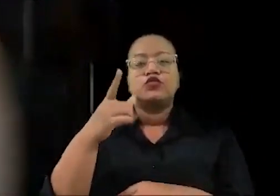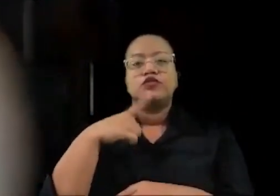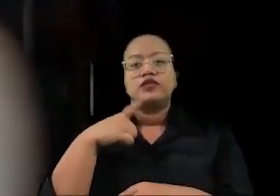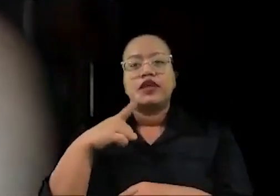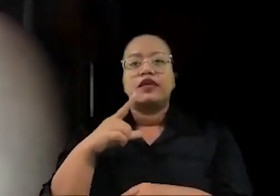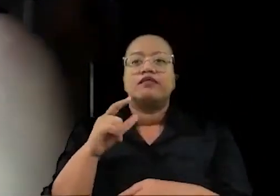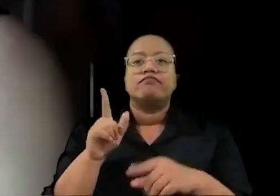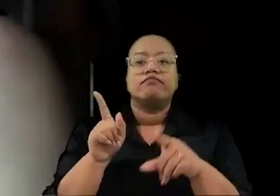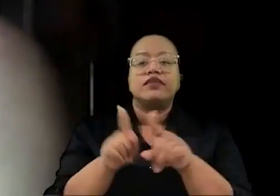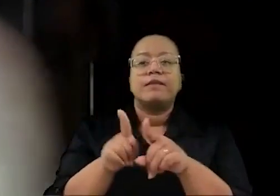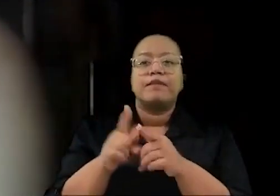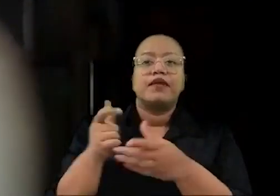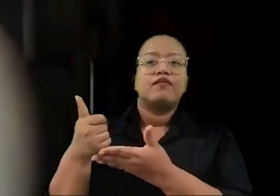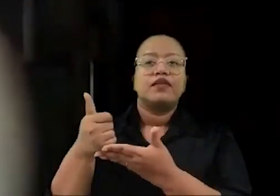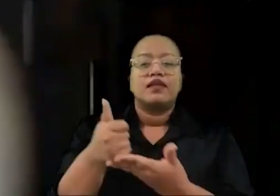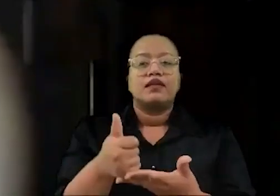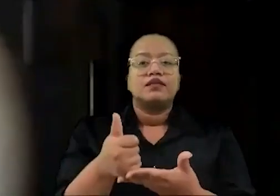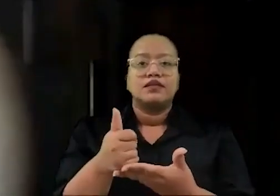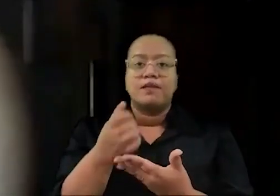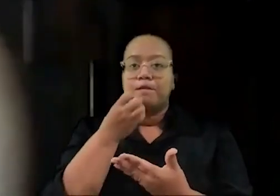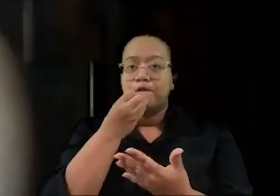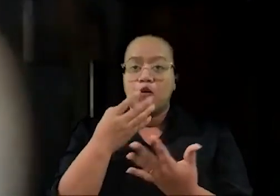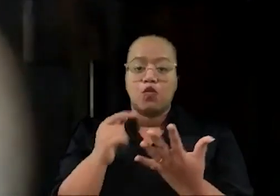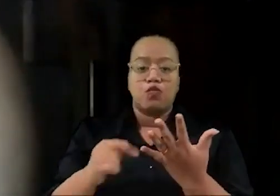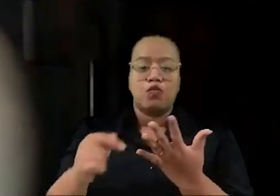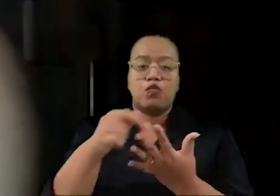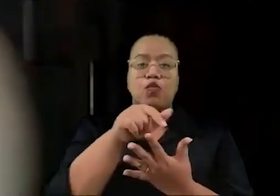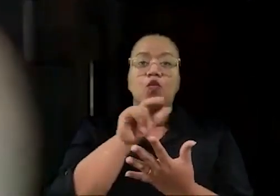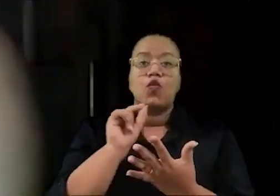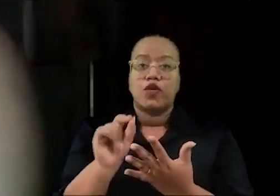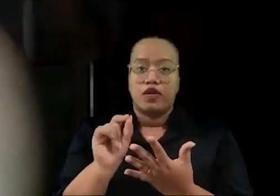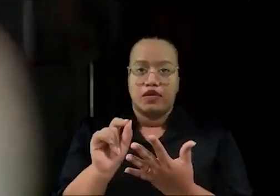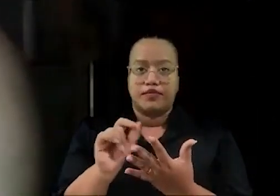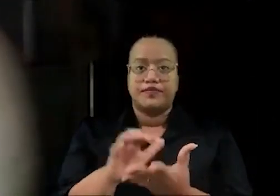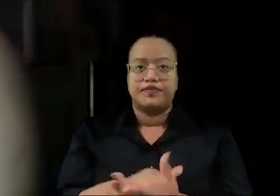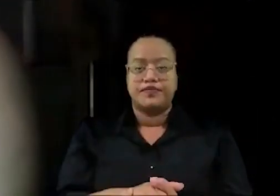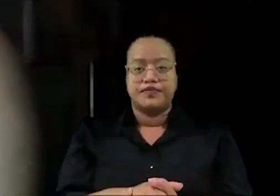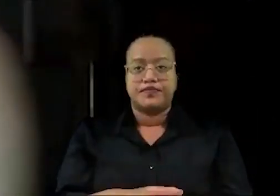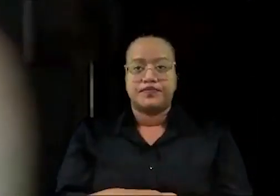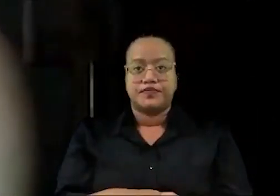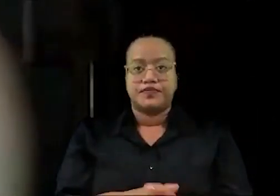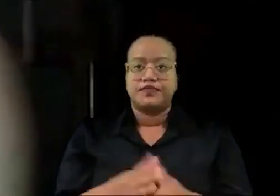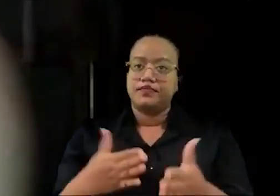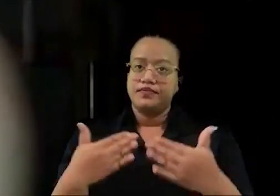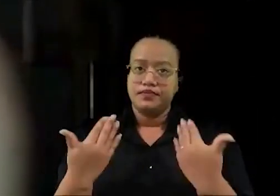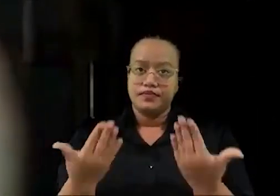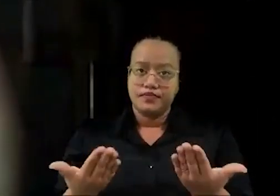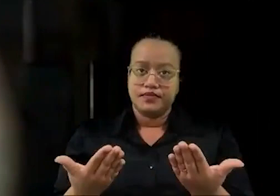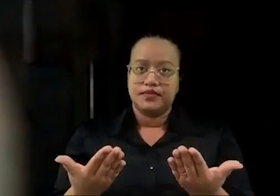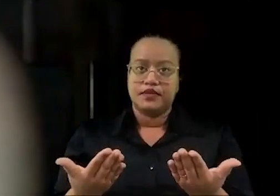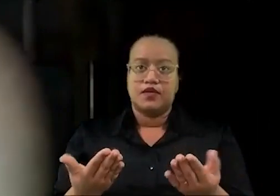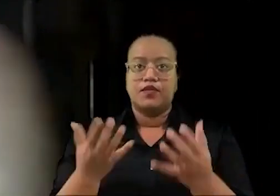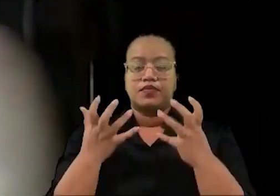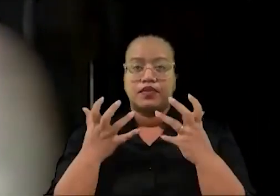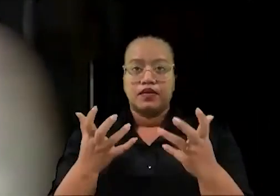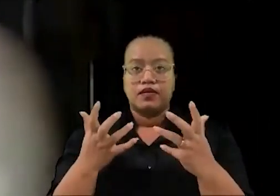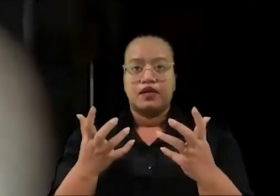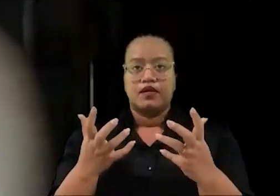benefícios. Então, com isso, eu quero passar a palavra